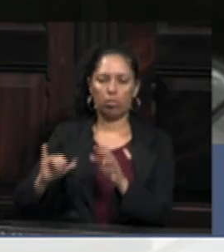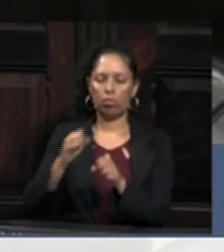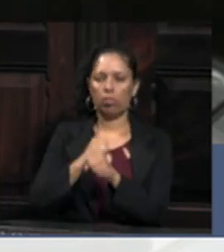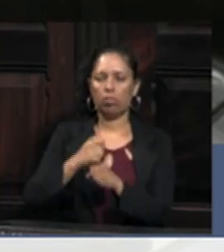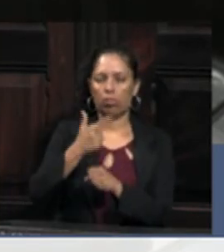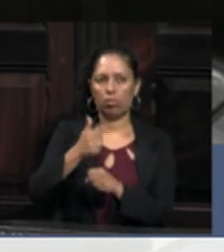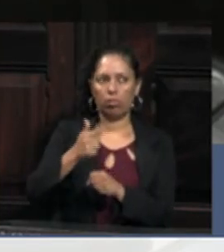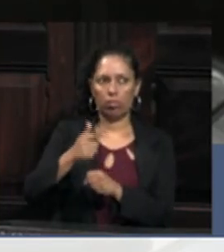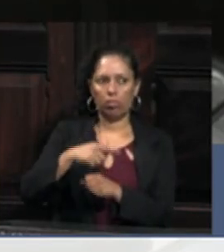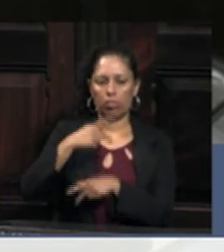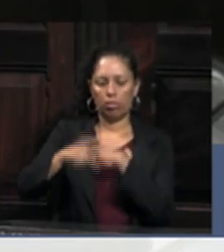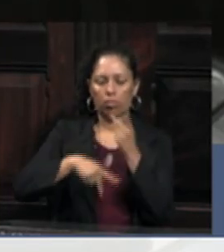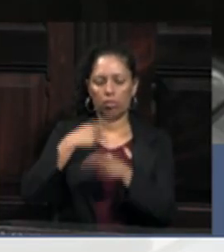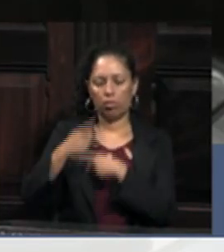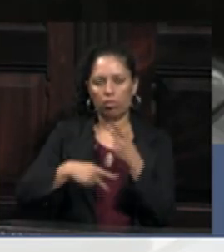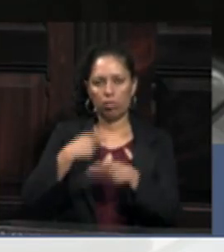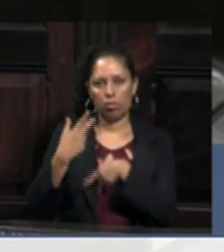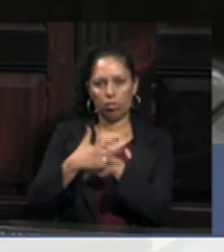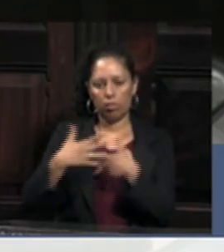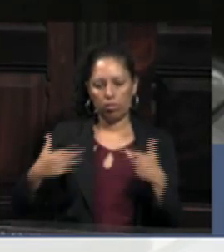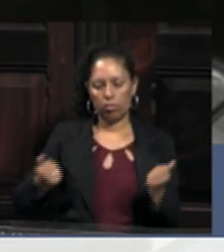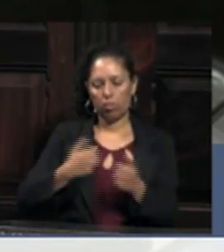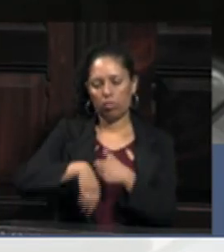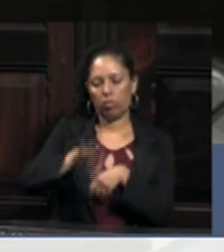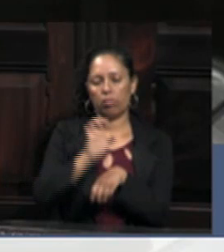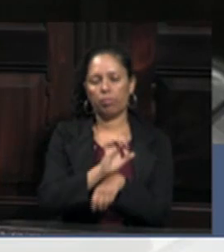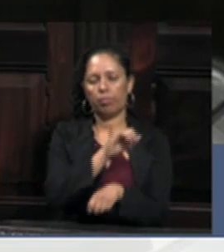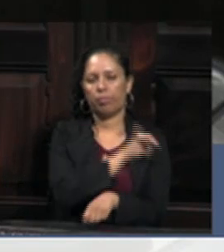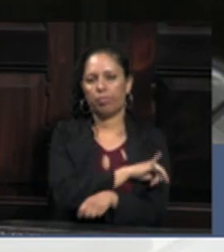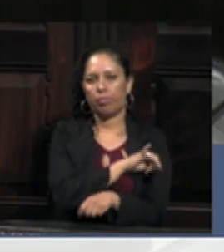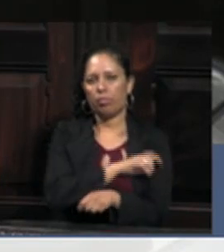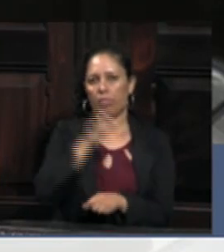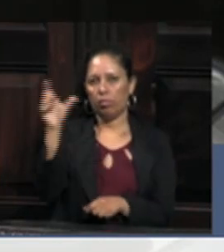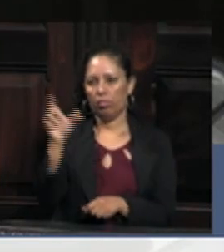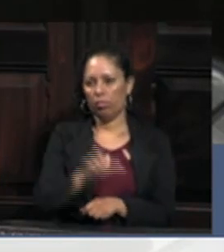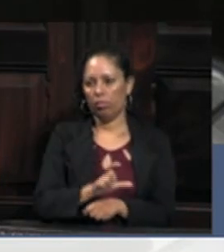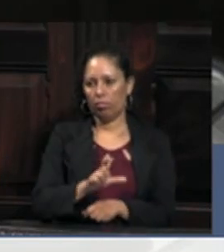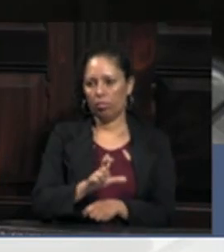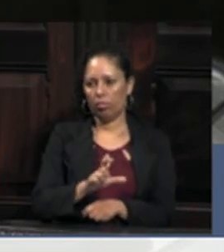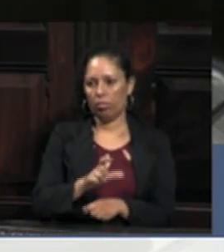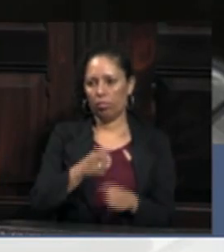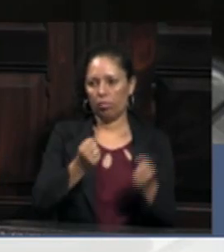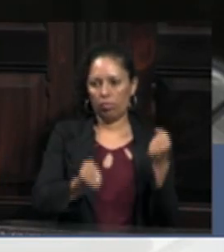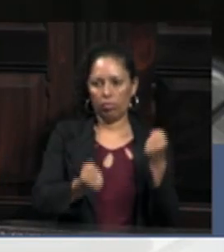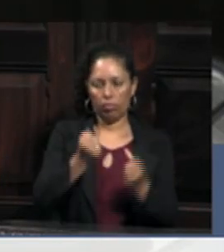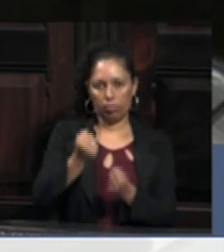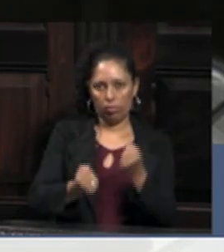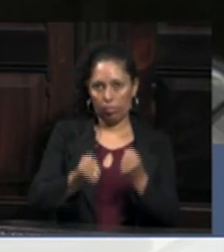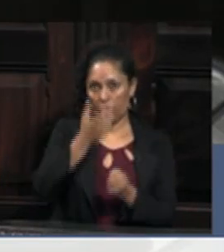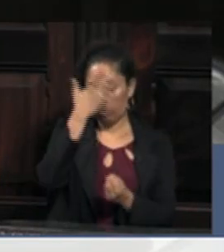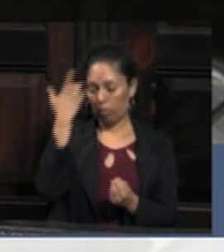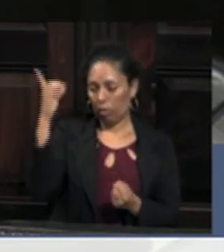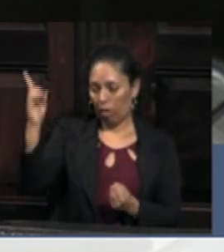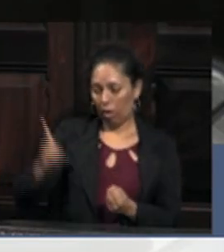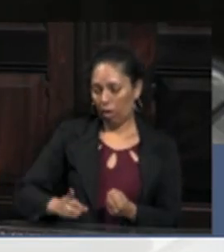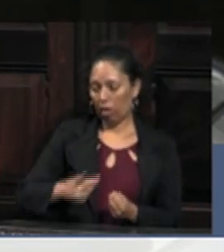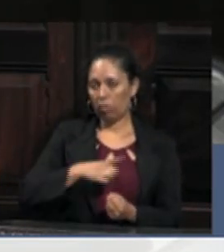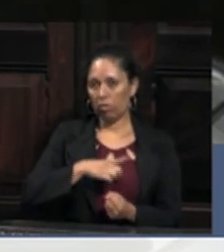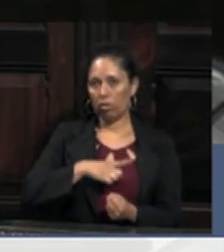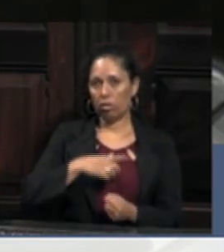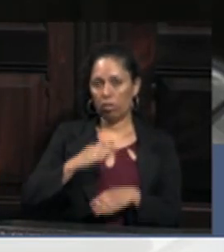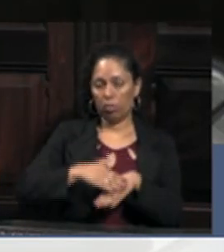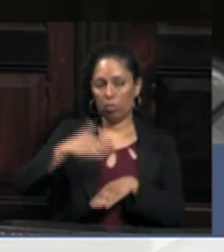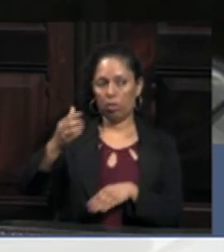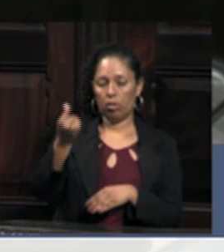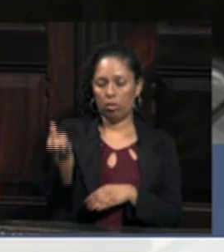2002, que dispõe sobre a concessão pelo Departamento de Trânsito do Estado do Rio de Janeiro, DETRAN, de cartão especial de estacionamento para pessoas portadoras de deficiência maiores de 60 anos, proprietários